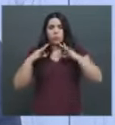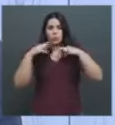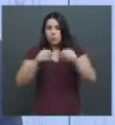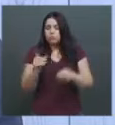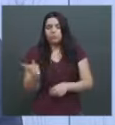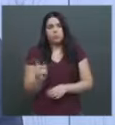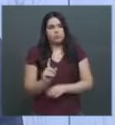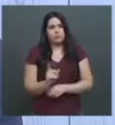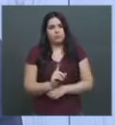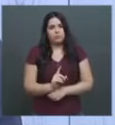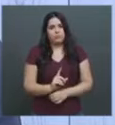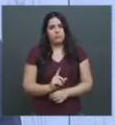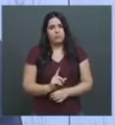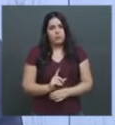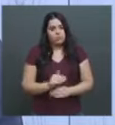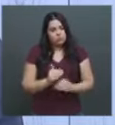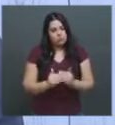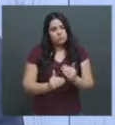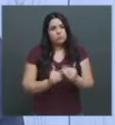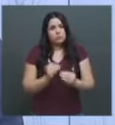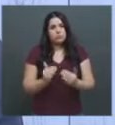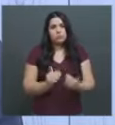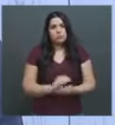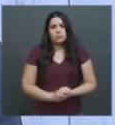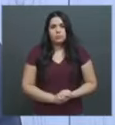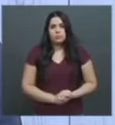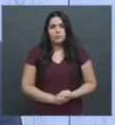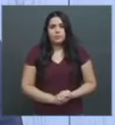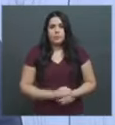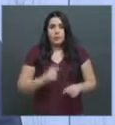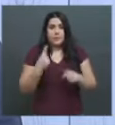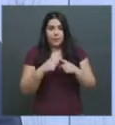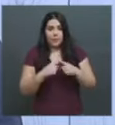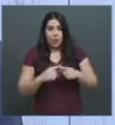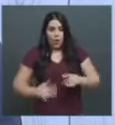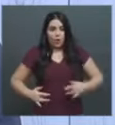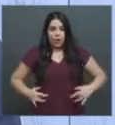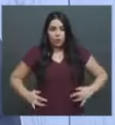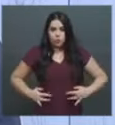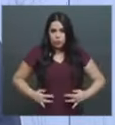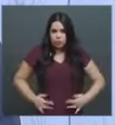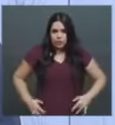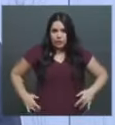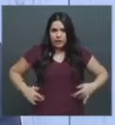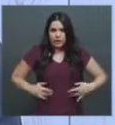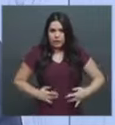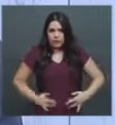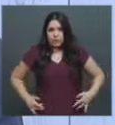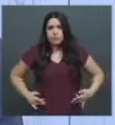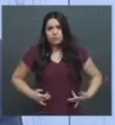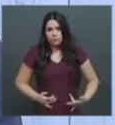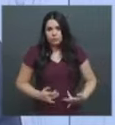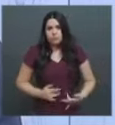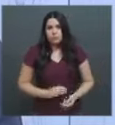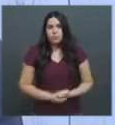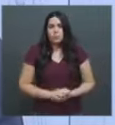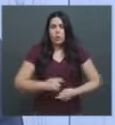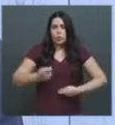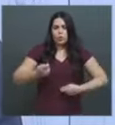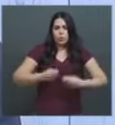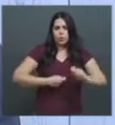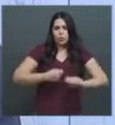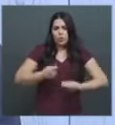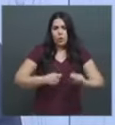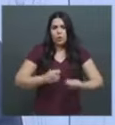período que ela estiver em vigília, né? Então isso faz com que o rim trabalhe numa filtração fisiológica, né? Para controlar a pressão,